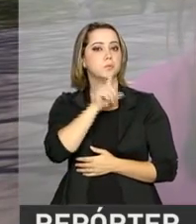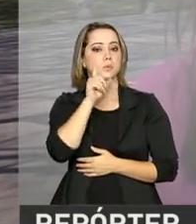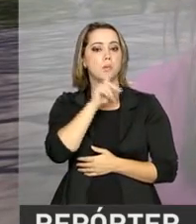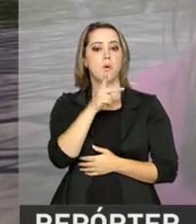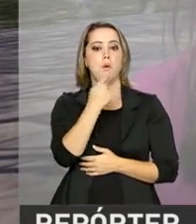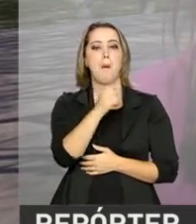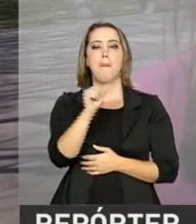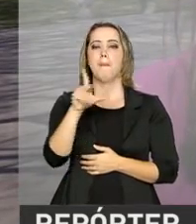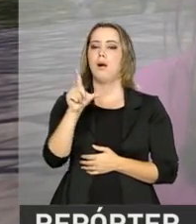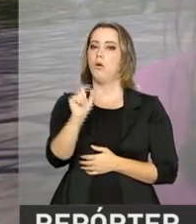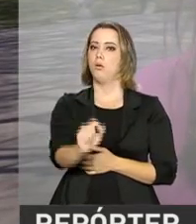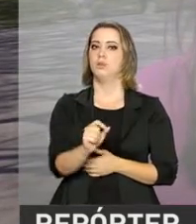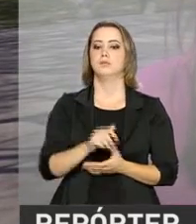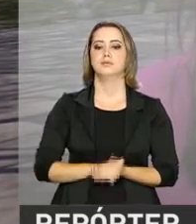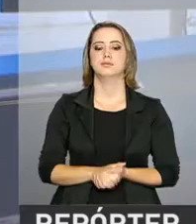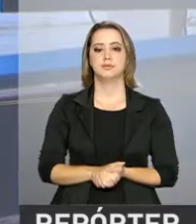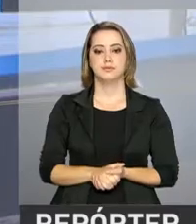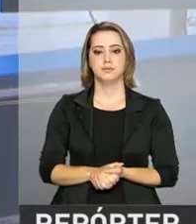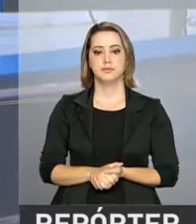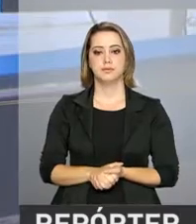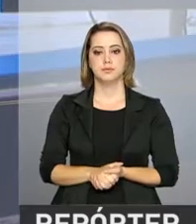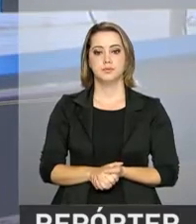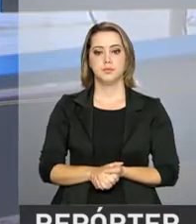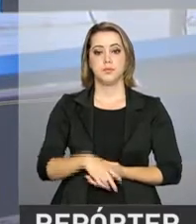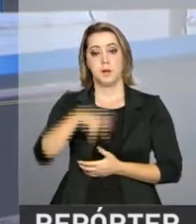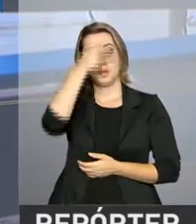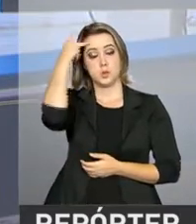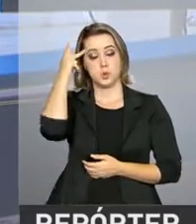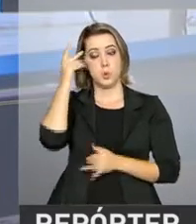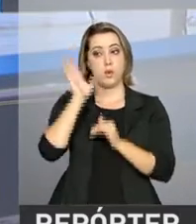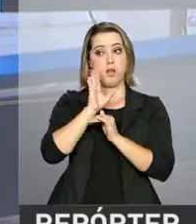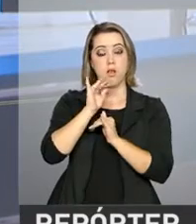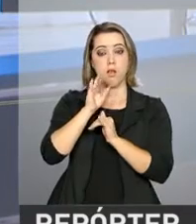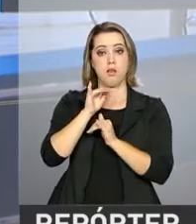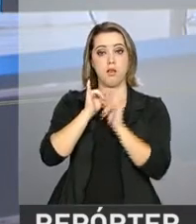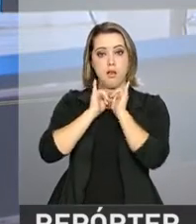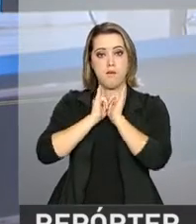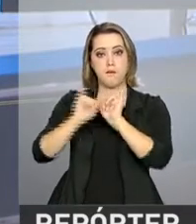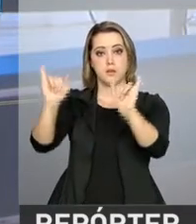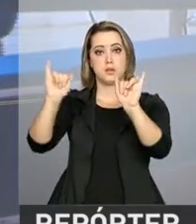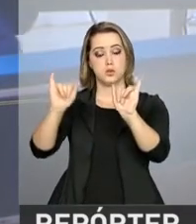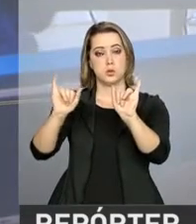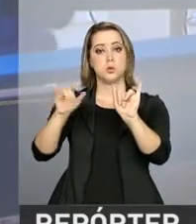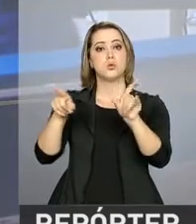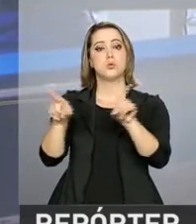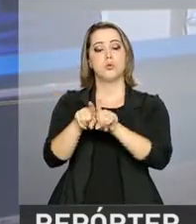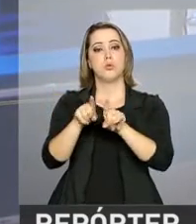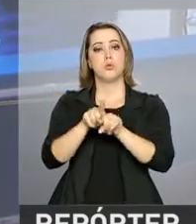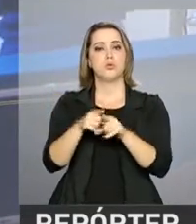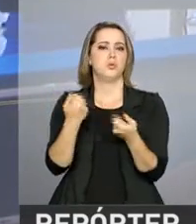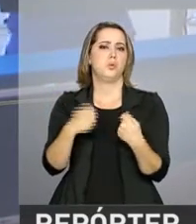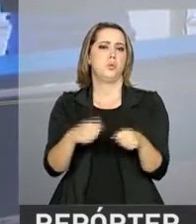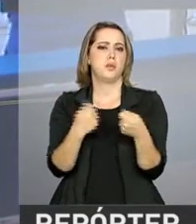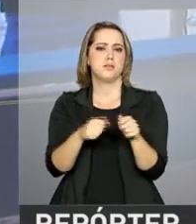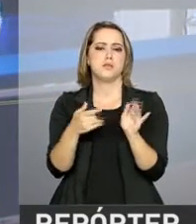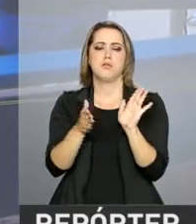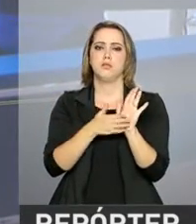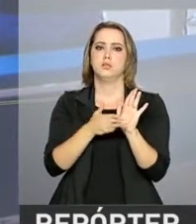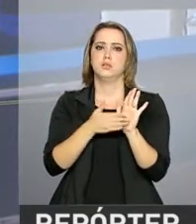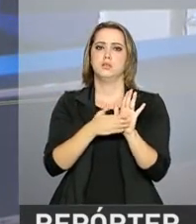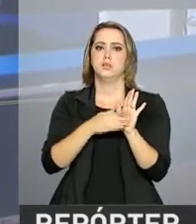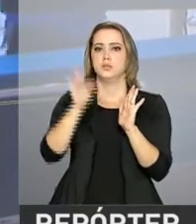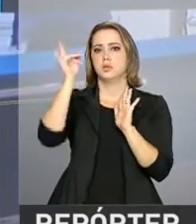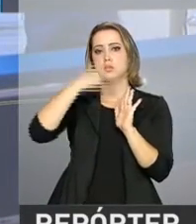a onu de hoje e quem enviou a comunicação ea declaração para a receita não precisa apresentar os documentos